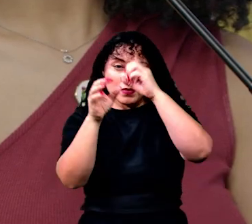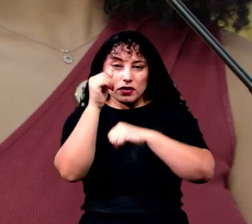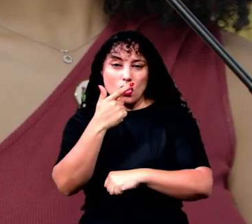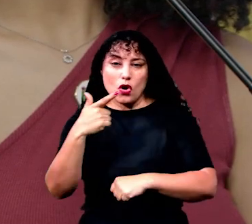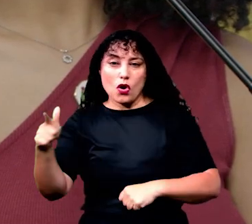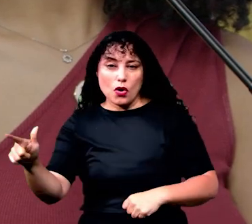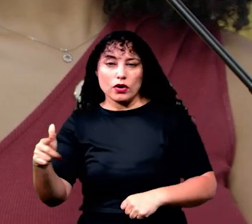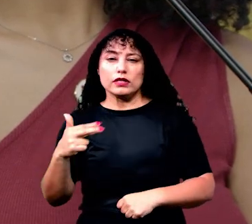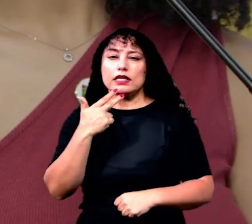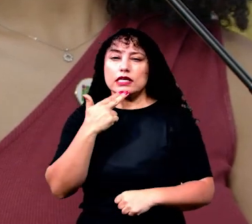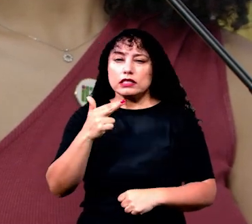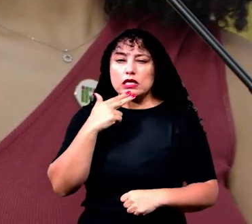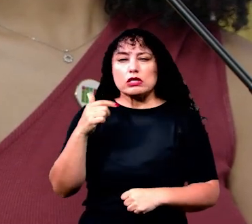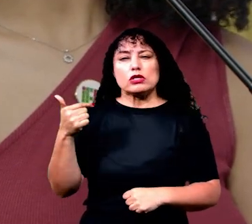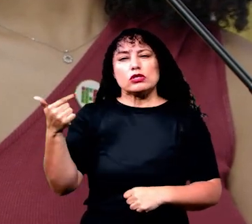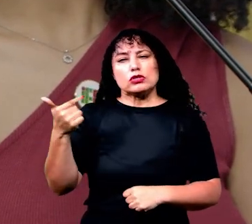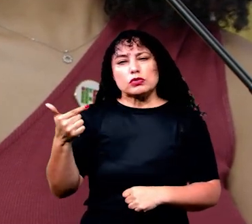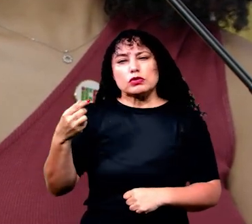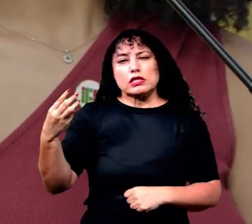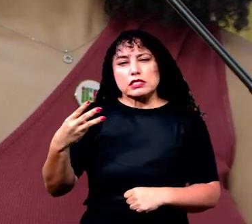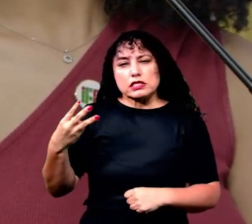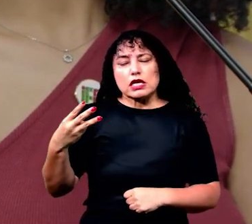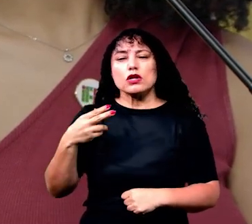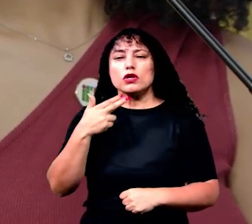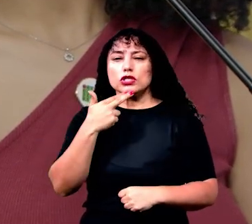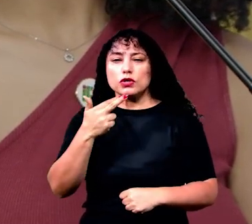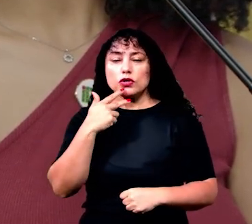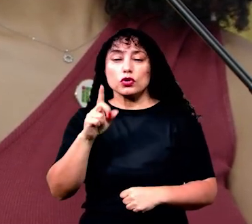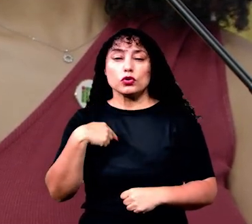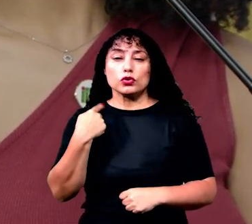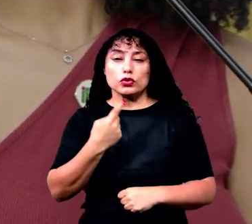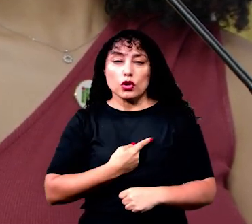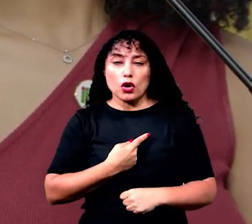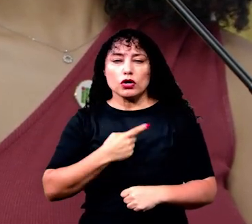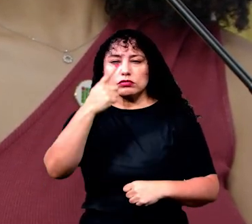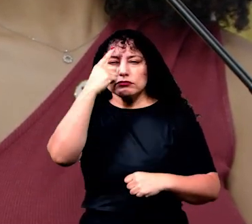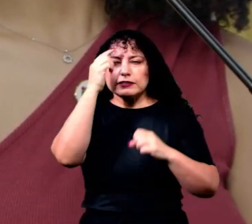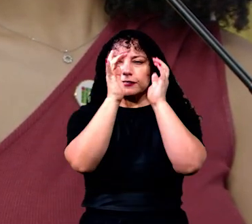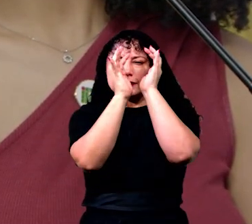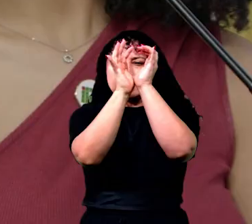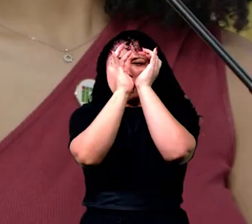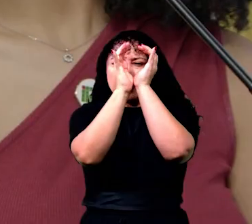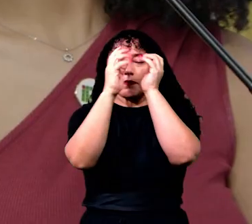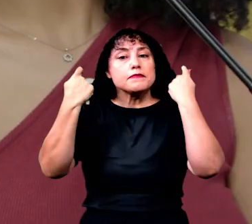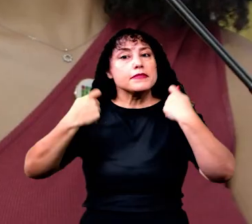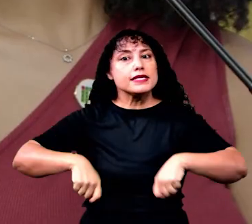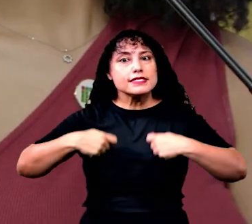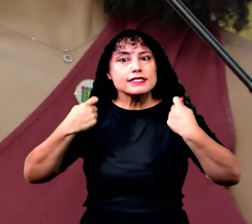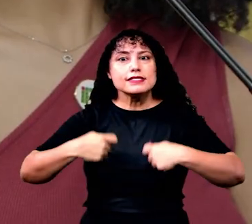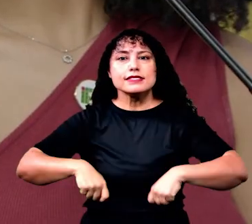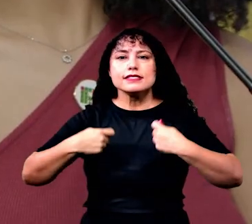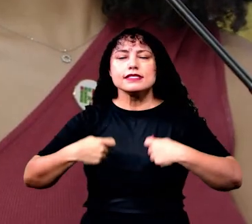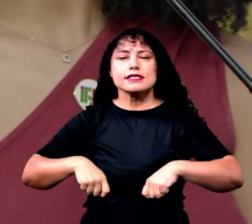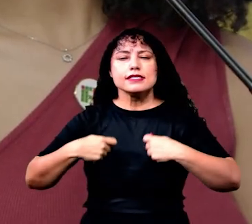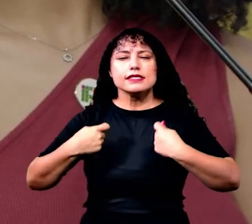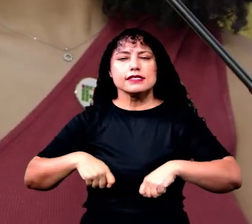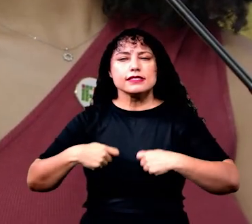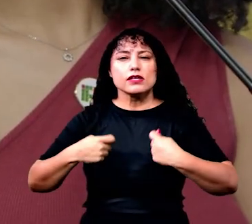está aprendendo um outro idioma, né, um segundo, terceiro idioma, o nosso cérebro precisa